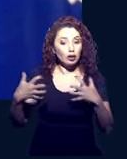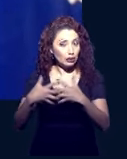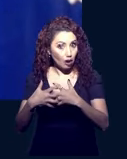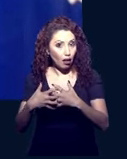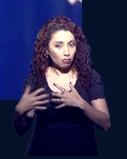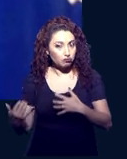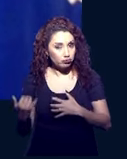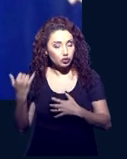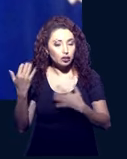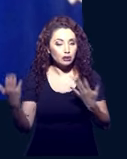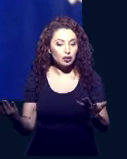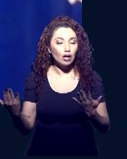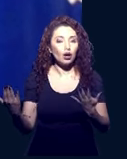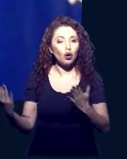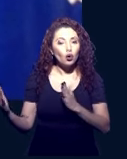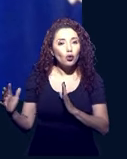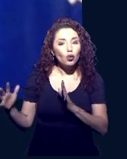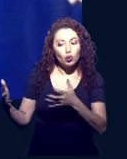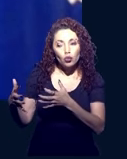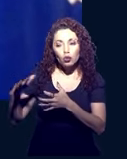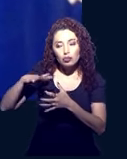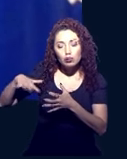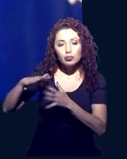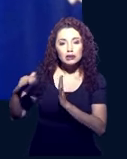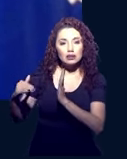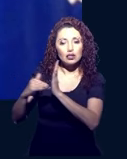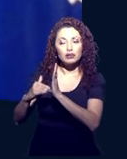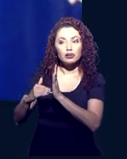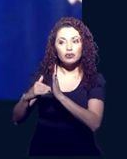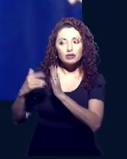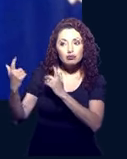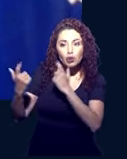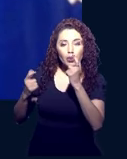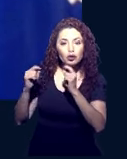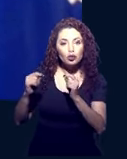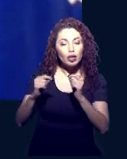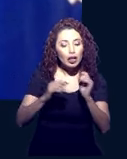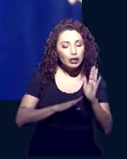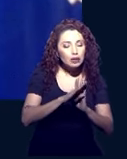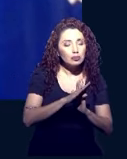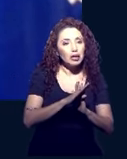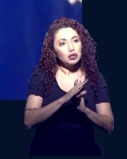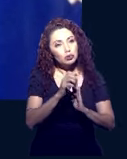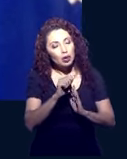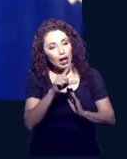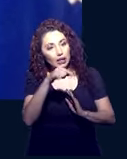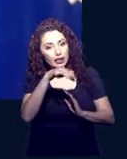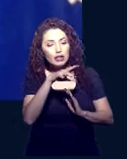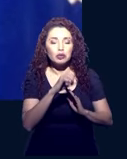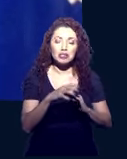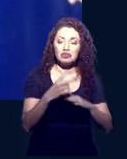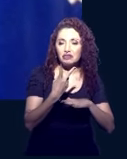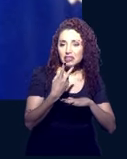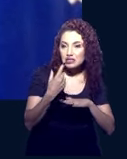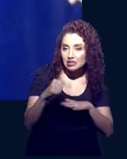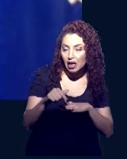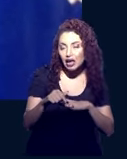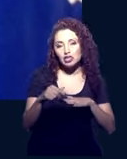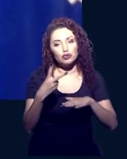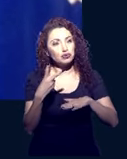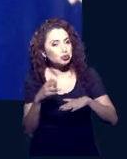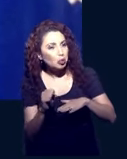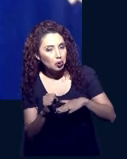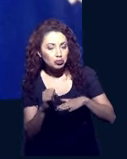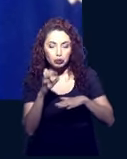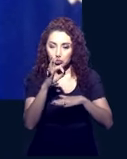Senado Federal de se ter uma limitação de crescimento da alíquota se a alíquota será 27 28 27,5 26 Isso é uma